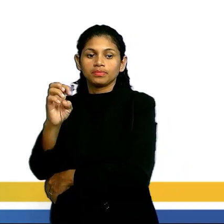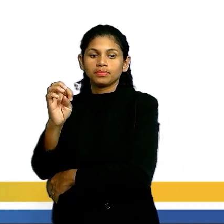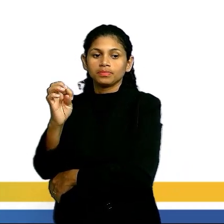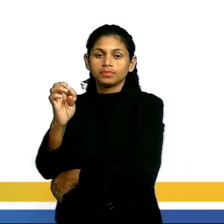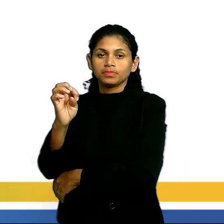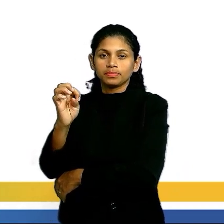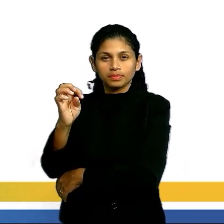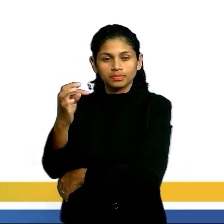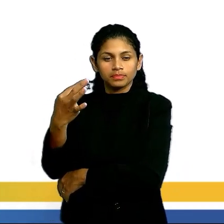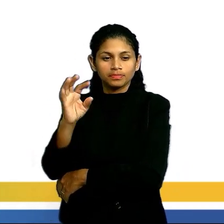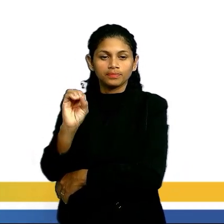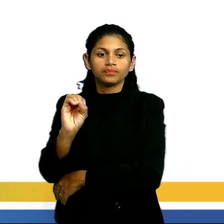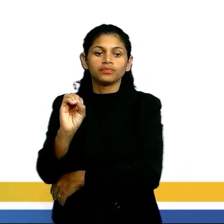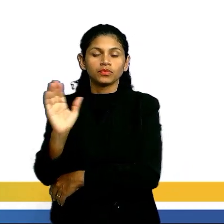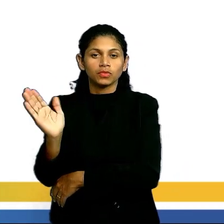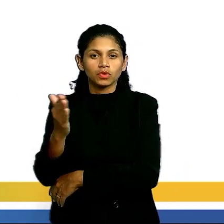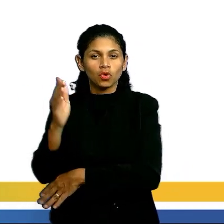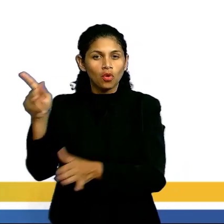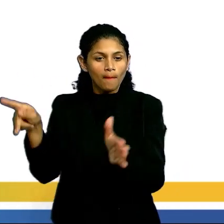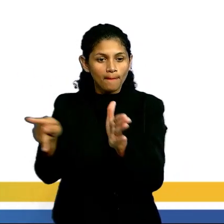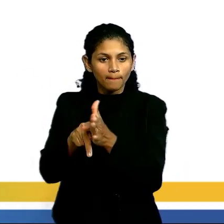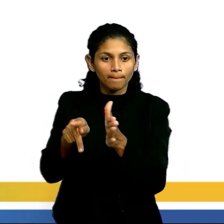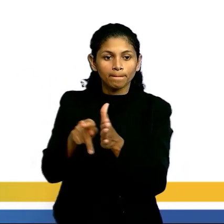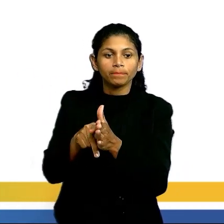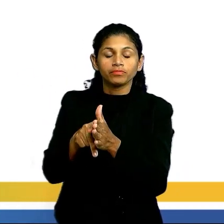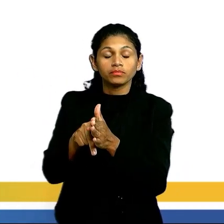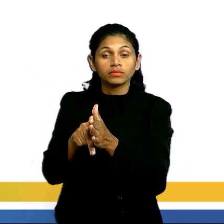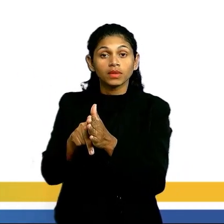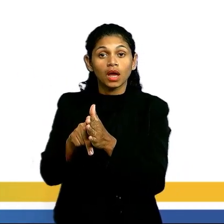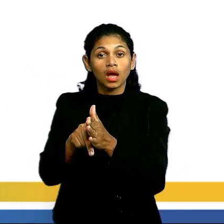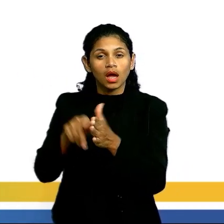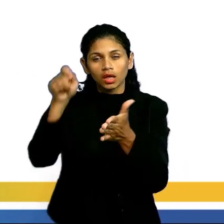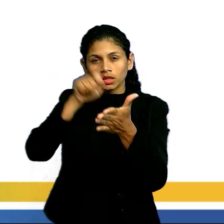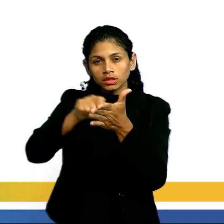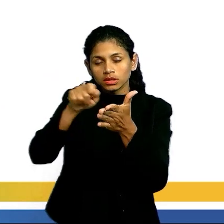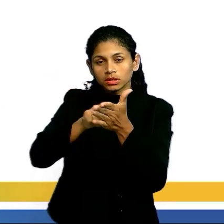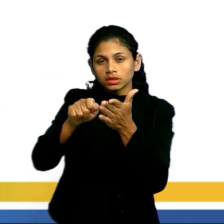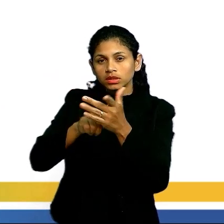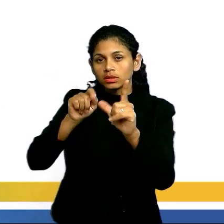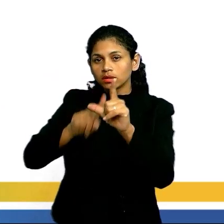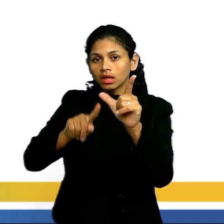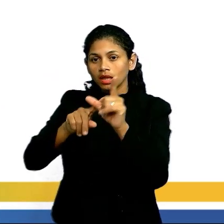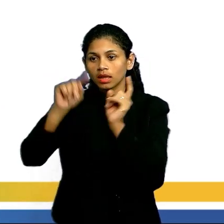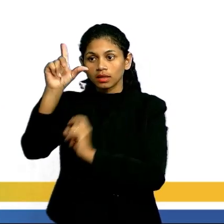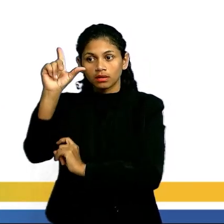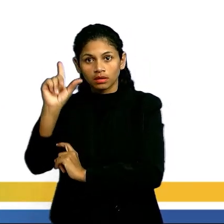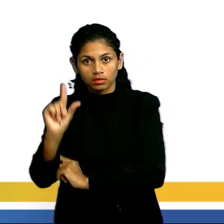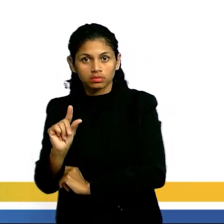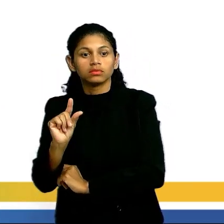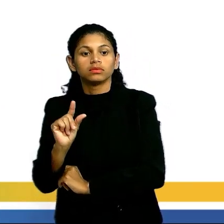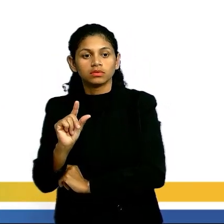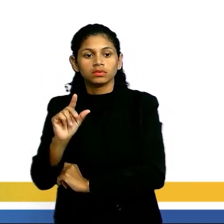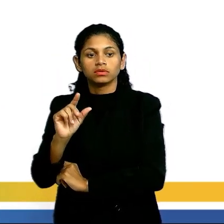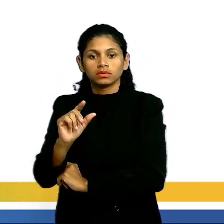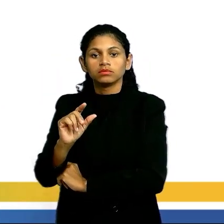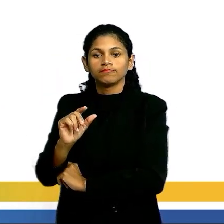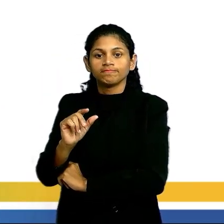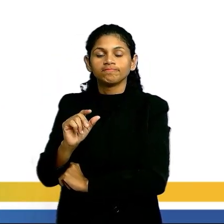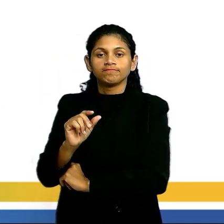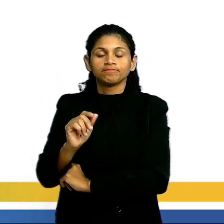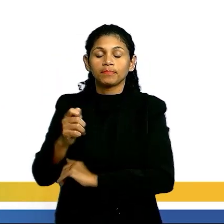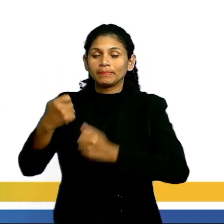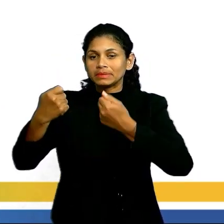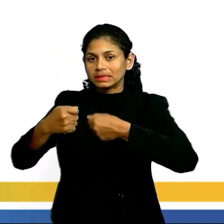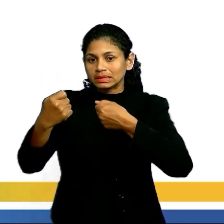letra inicial minúscula. Então, eu vou fazer uma observação aqui, pessoal, deve-se dar ao nome